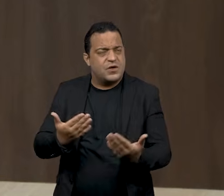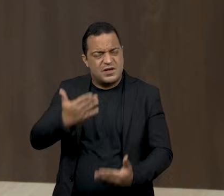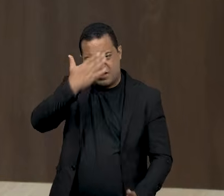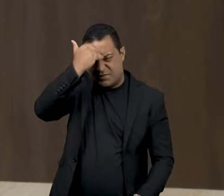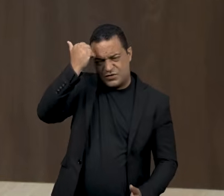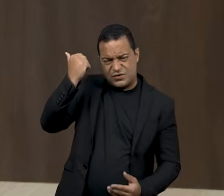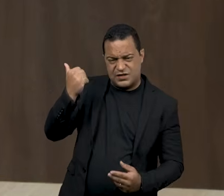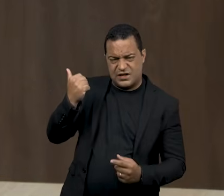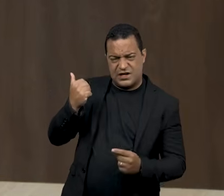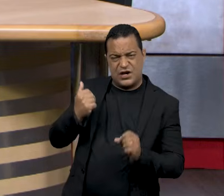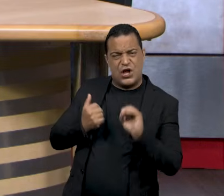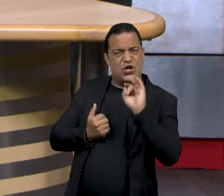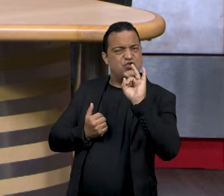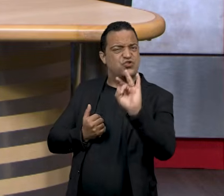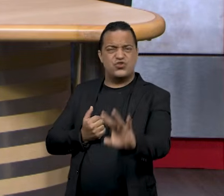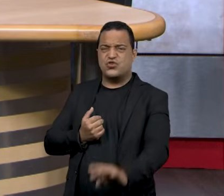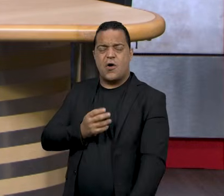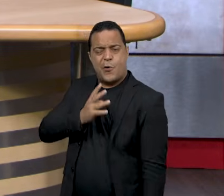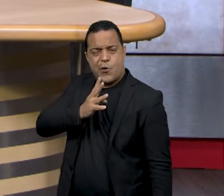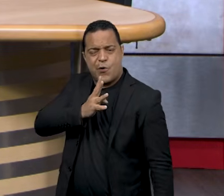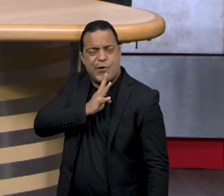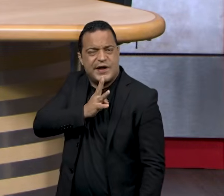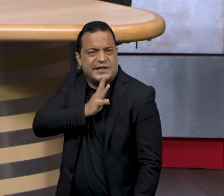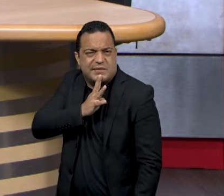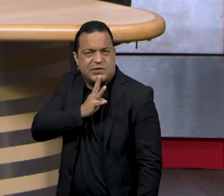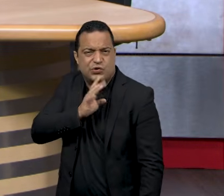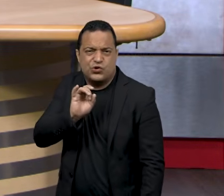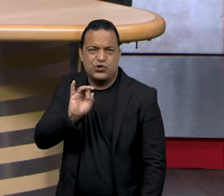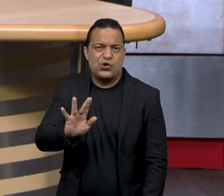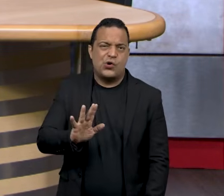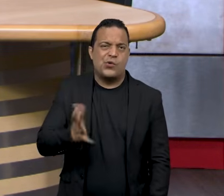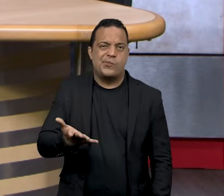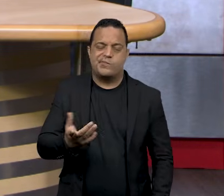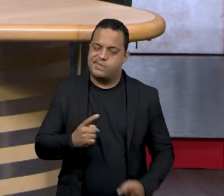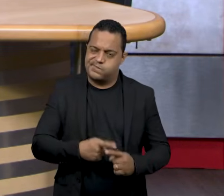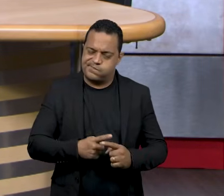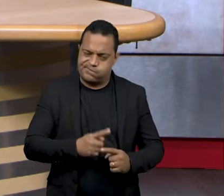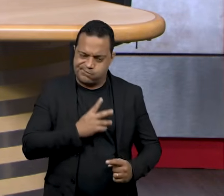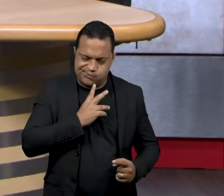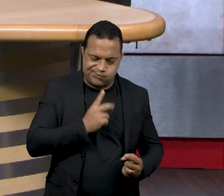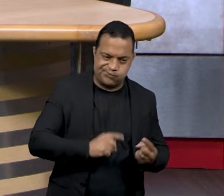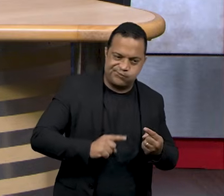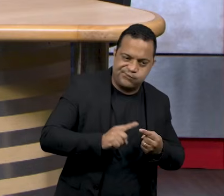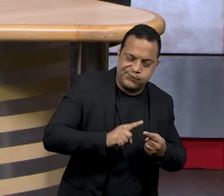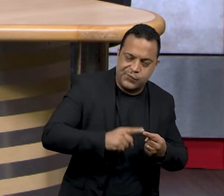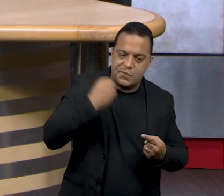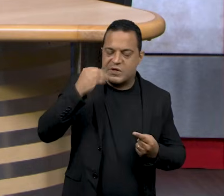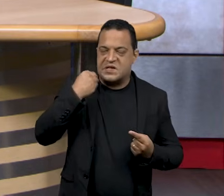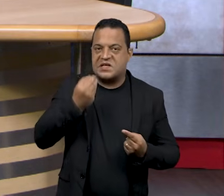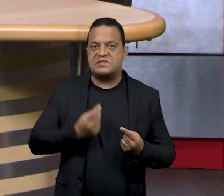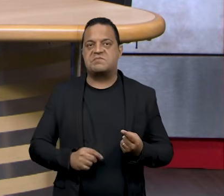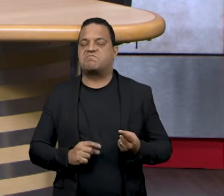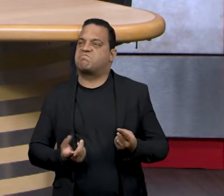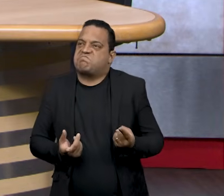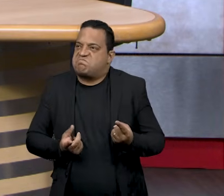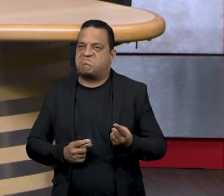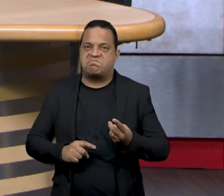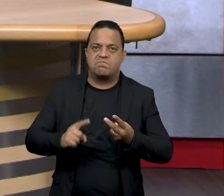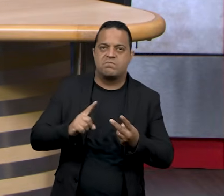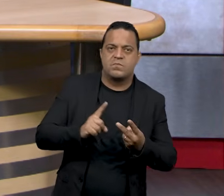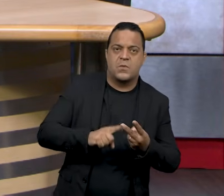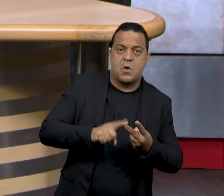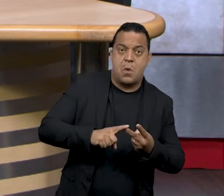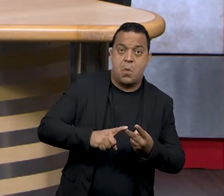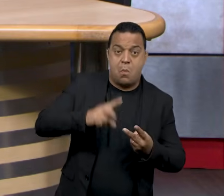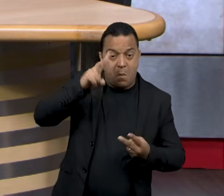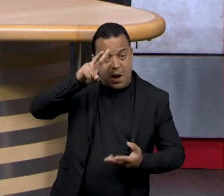sabedoria não é apenas conhecimento, porque conhecer, você pode conhecer numa experiência de vida, você pode